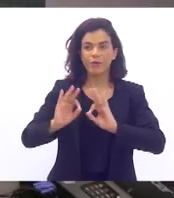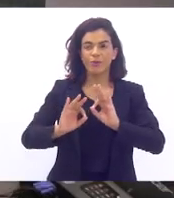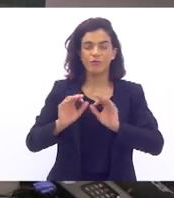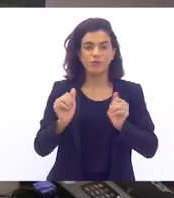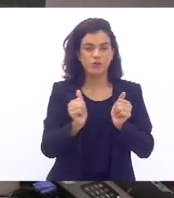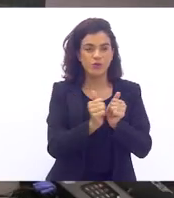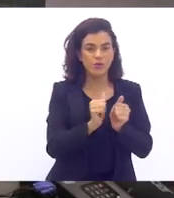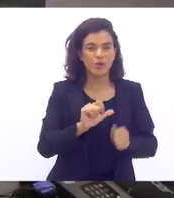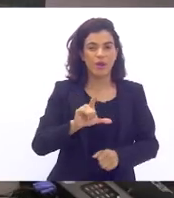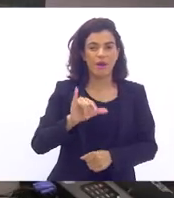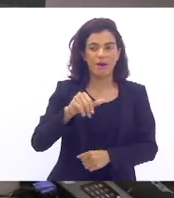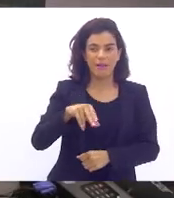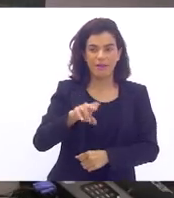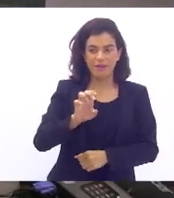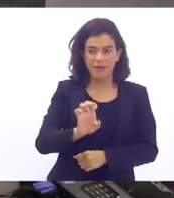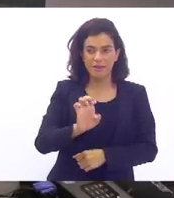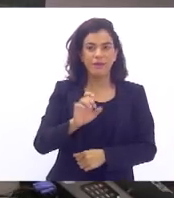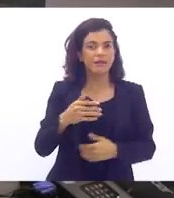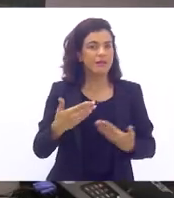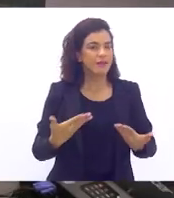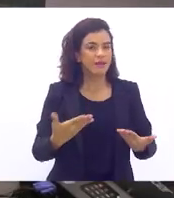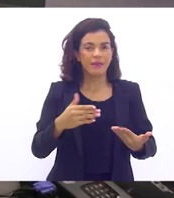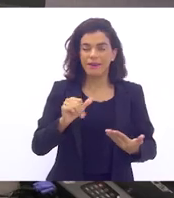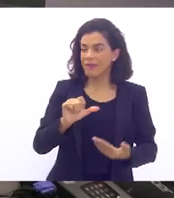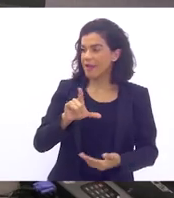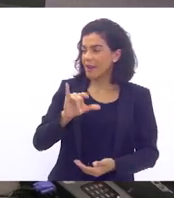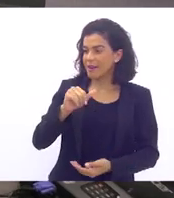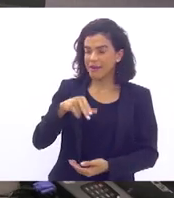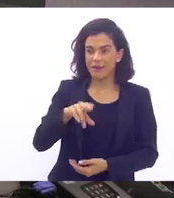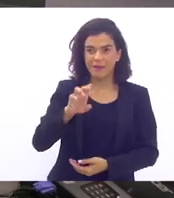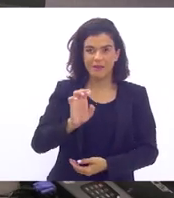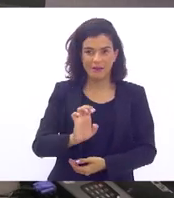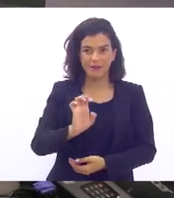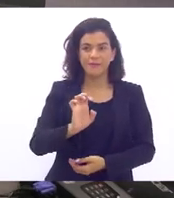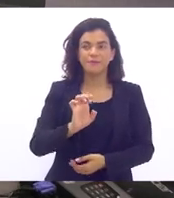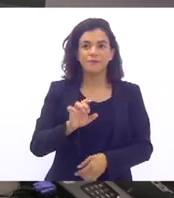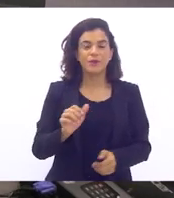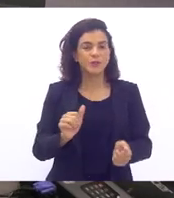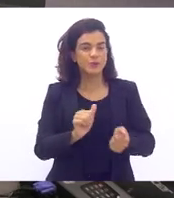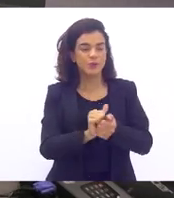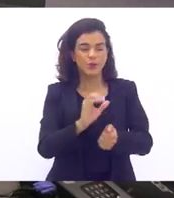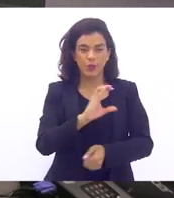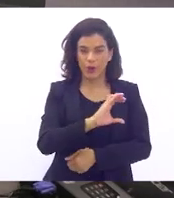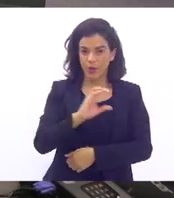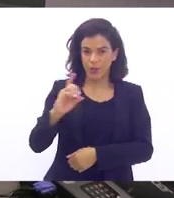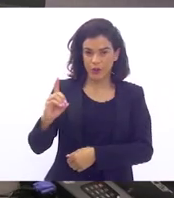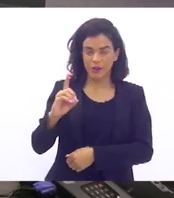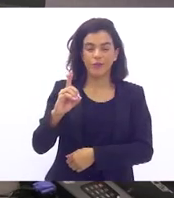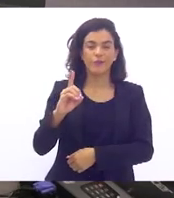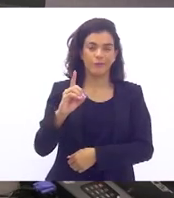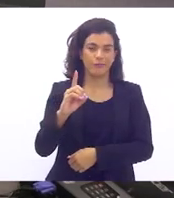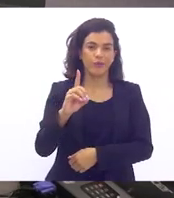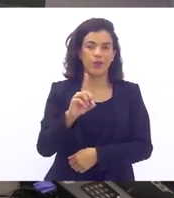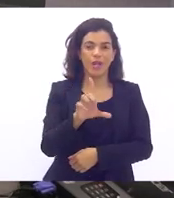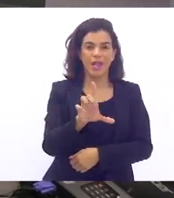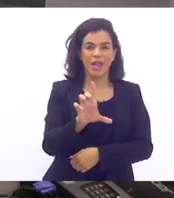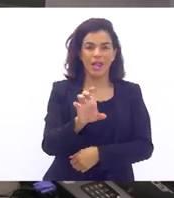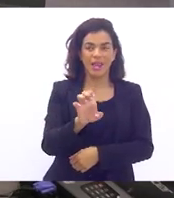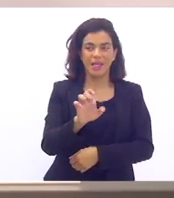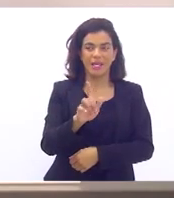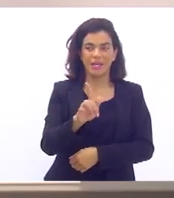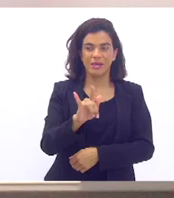Aline que a diretora da casa de Aline tá aqui e junto com a coordenação do Legislativo o Thompson